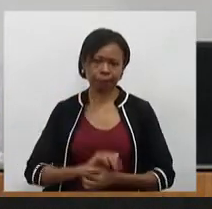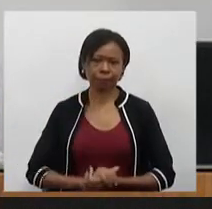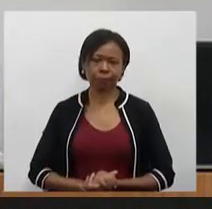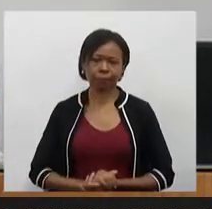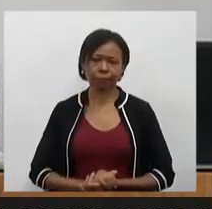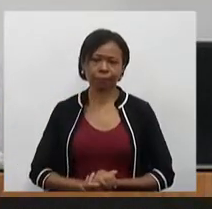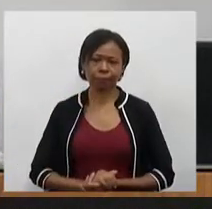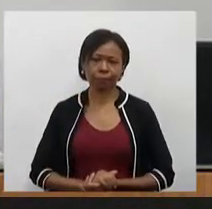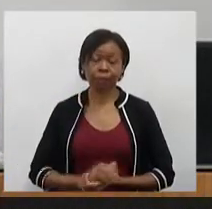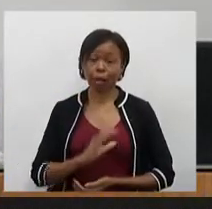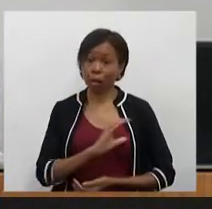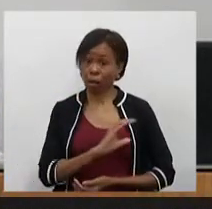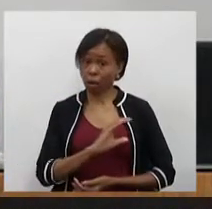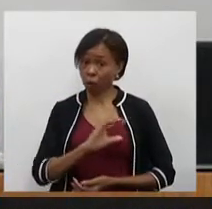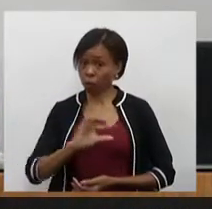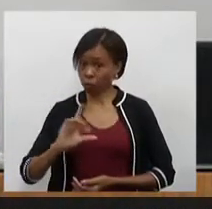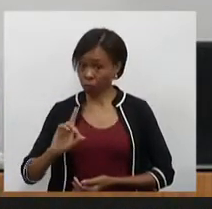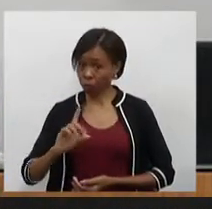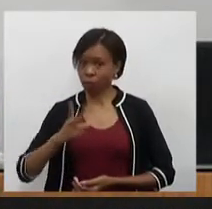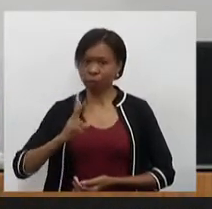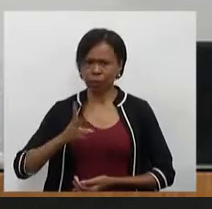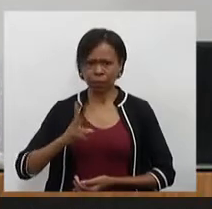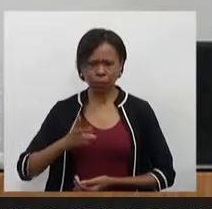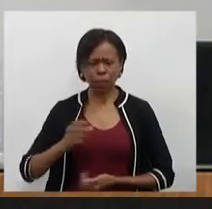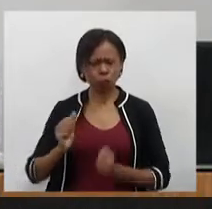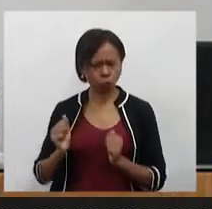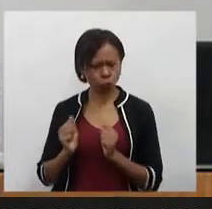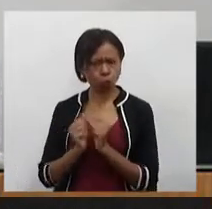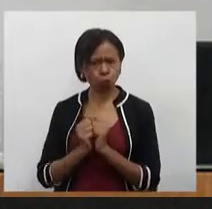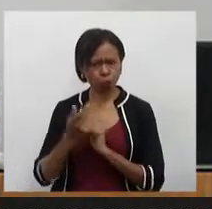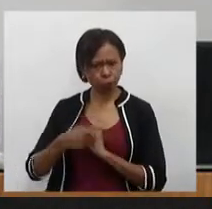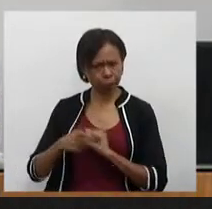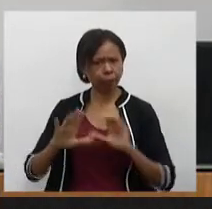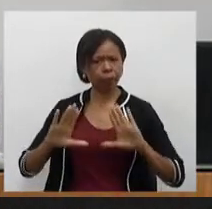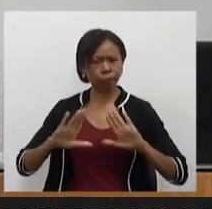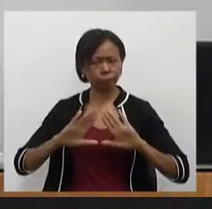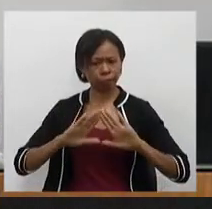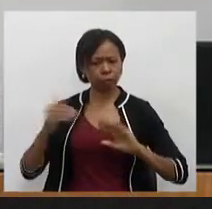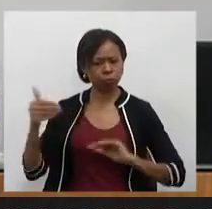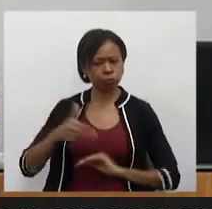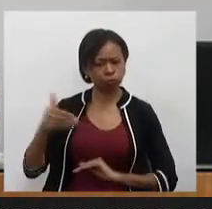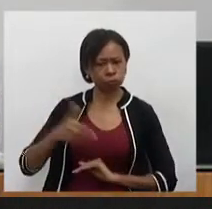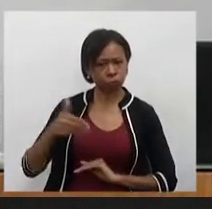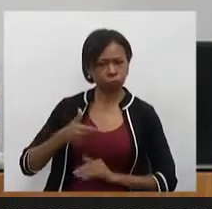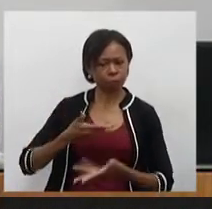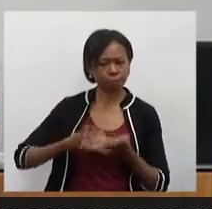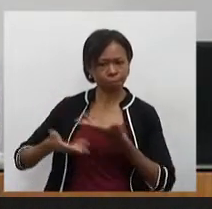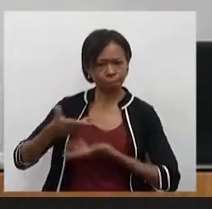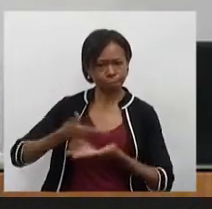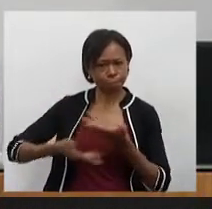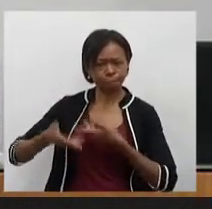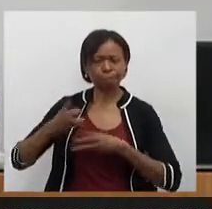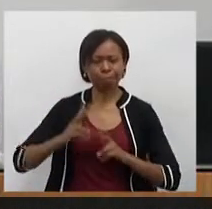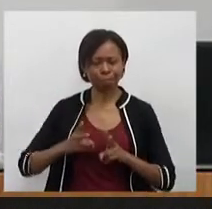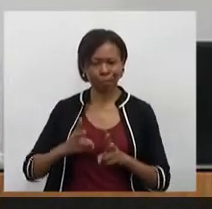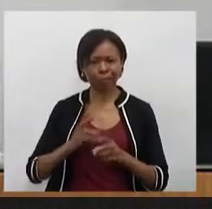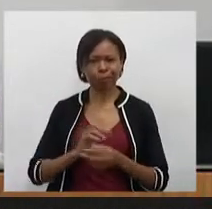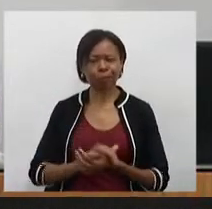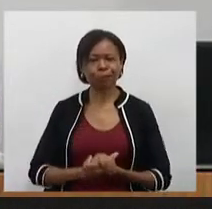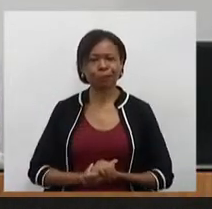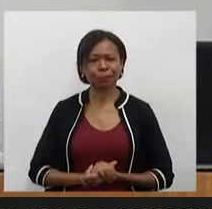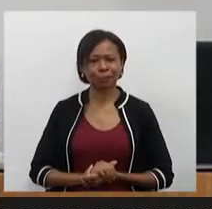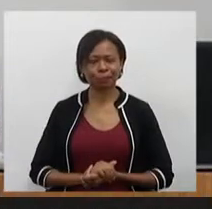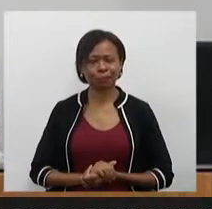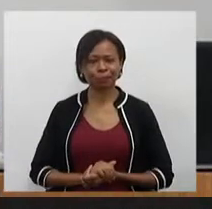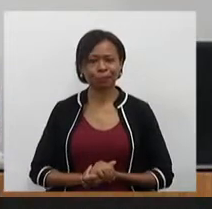lembrando que a coordenadoria está sempre presente conosco aqui, todos os momentos da comissão, sempre compartilhando essa luta. Quero passar a palavra